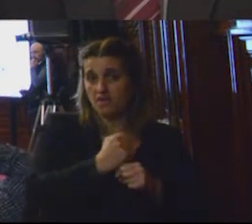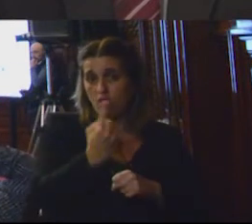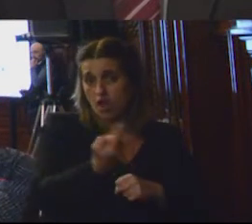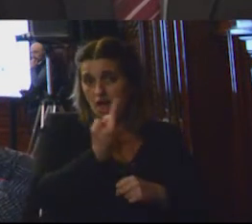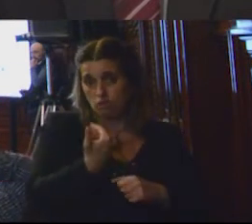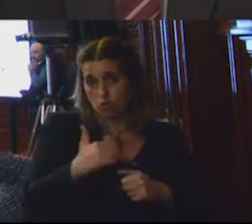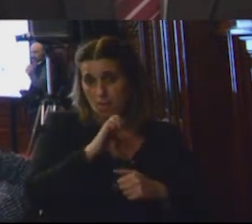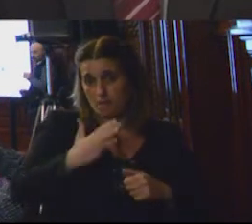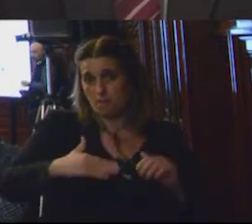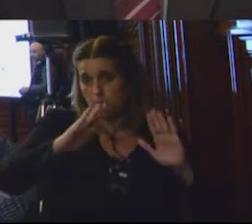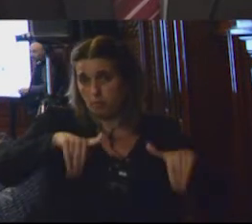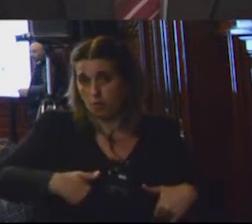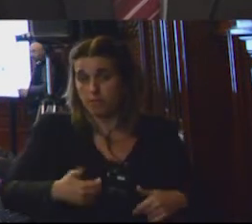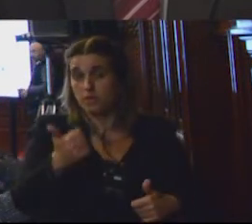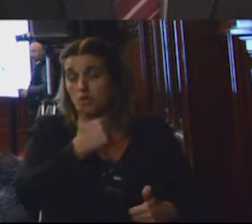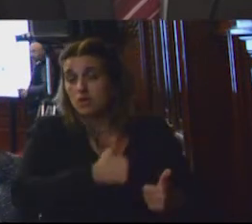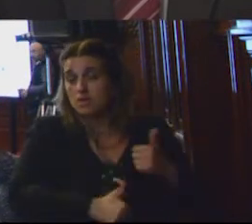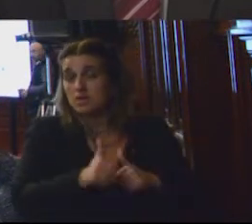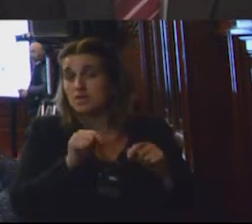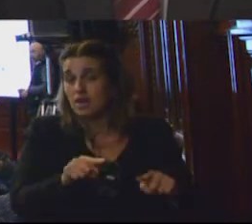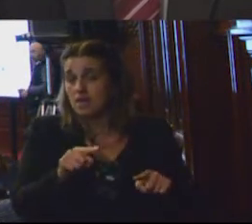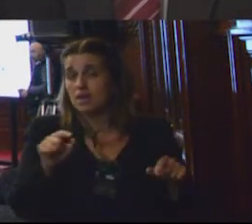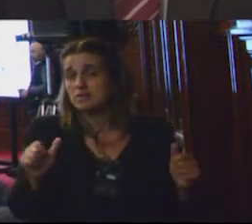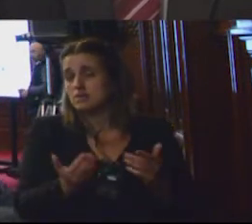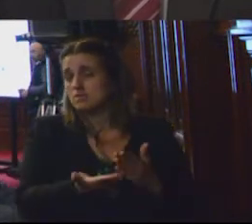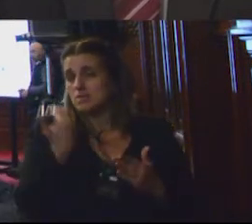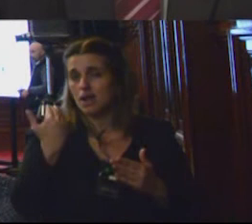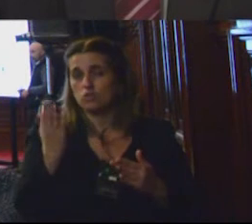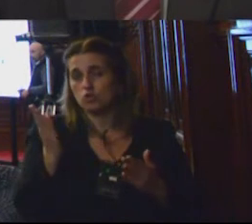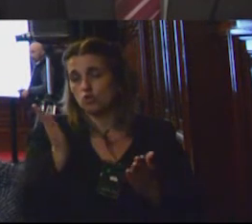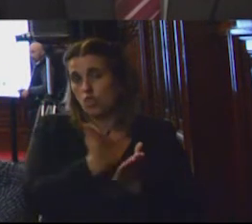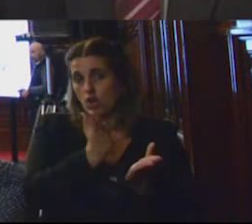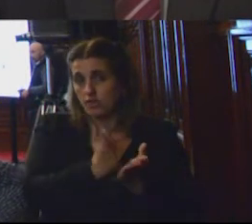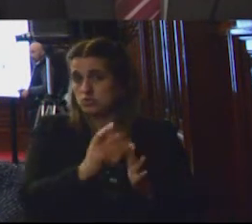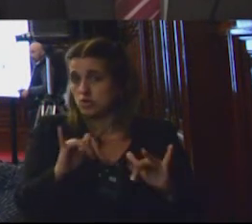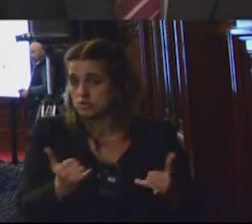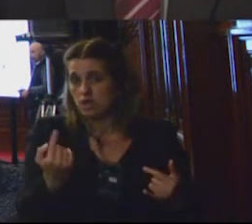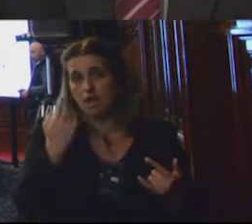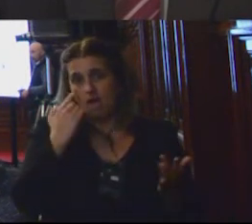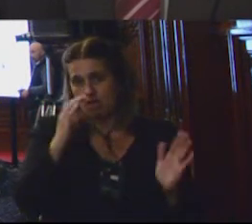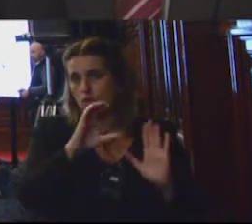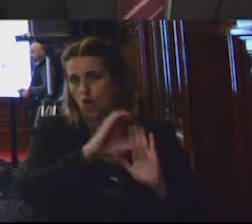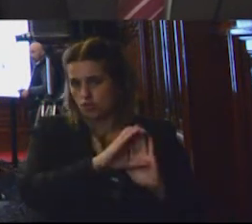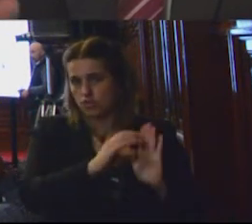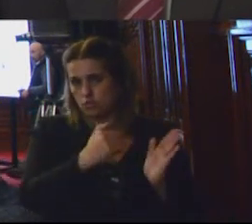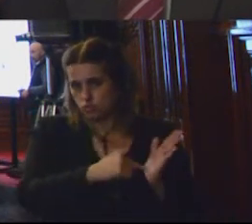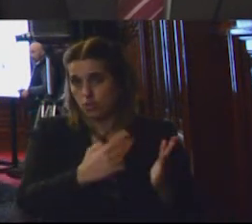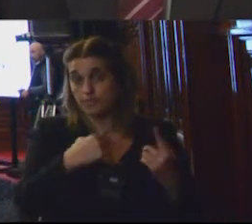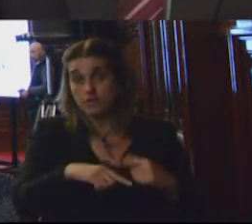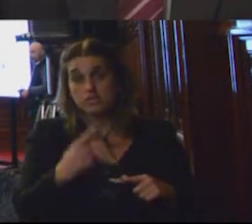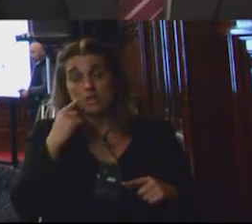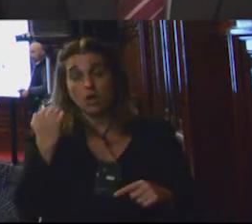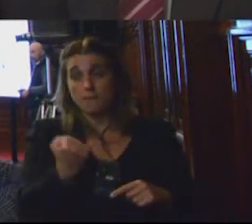do tempo, com isso, quitando todos os direitos previstos pela Constituição Federal. E isso é importante